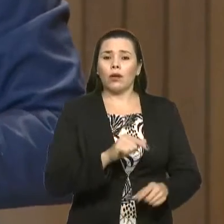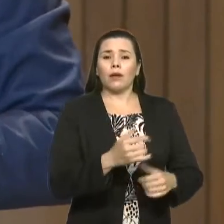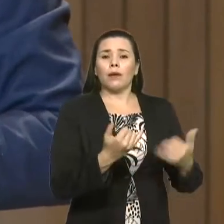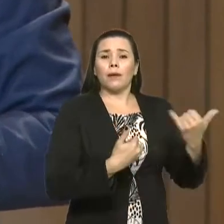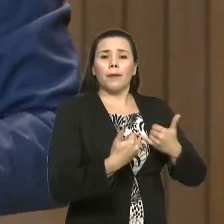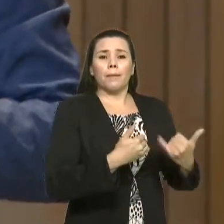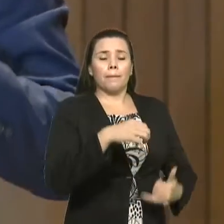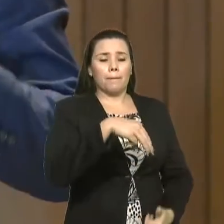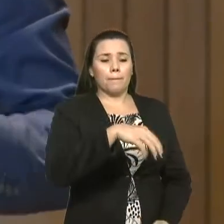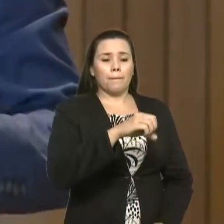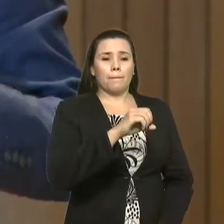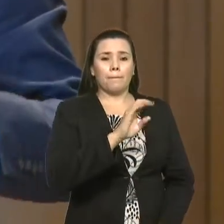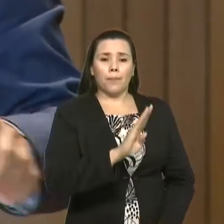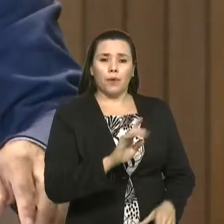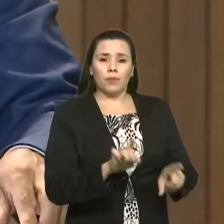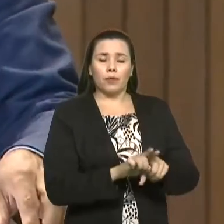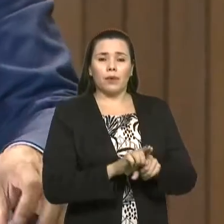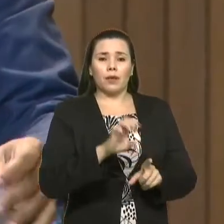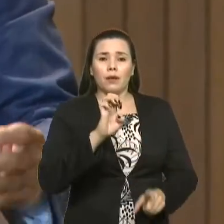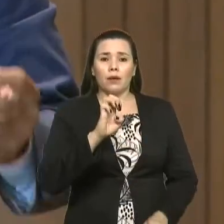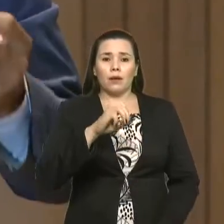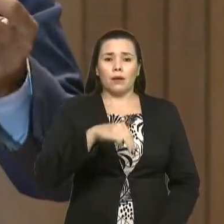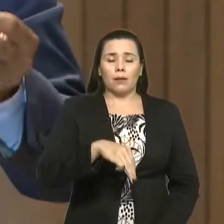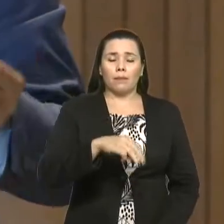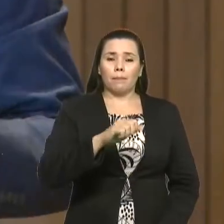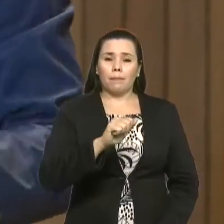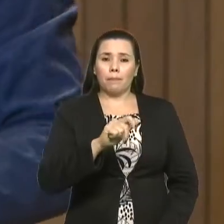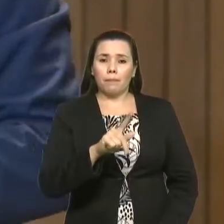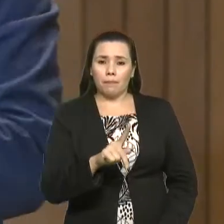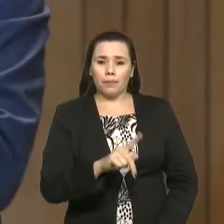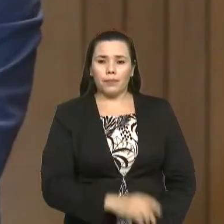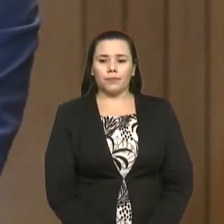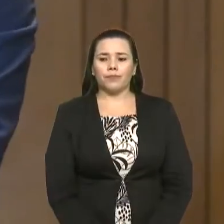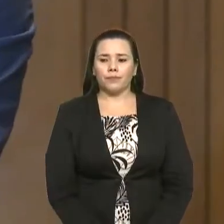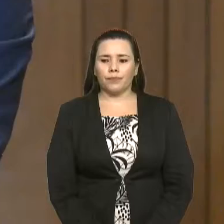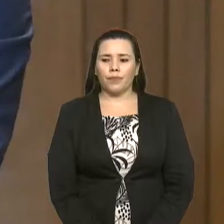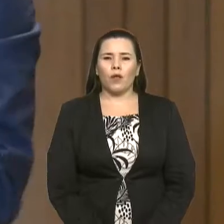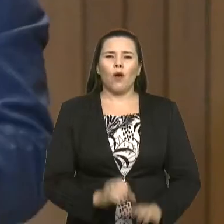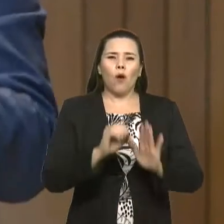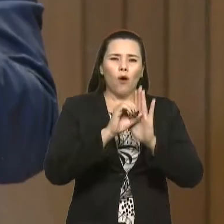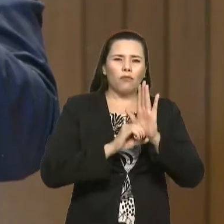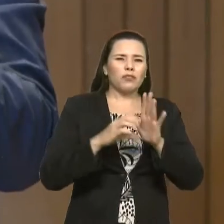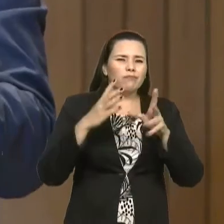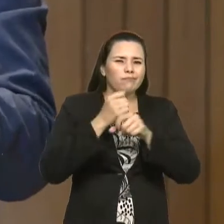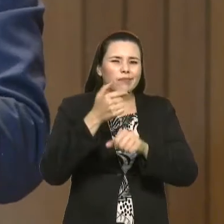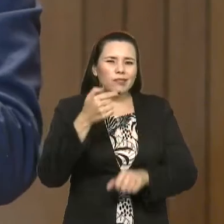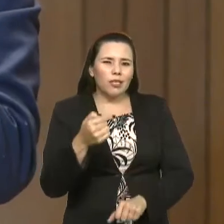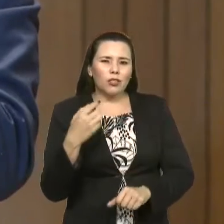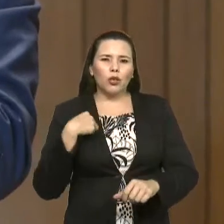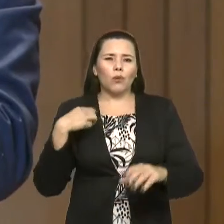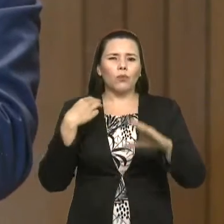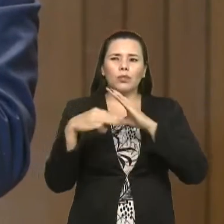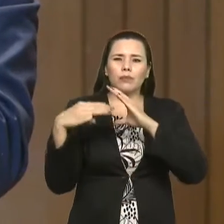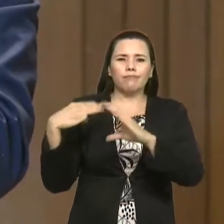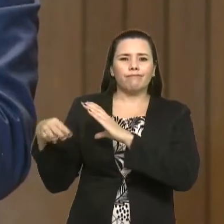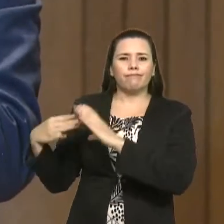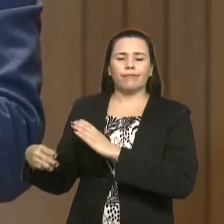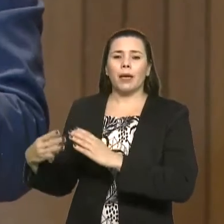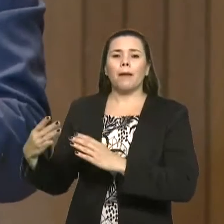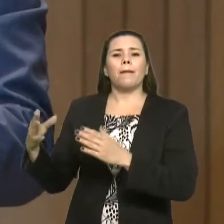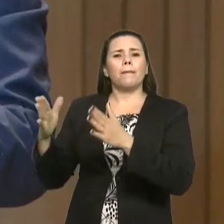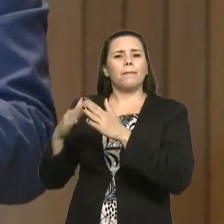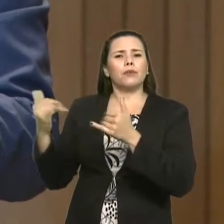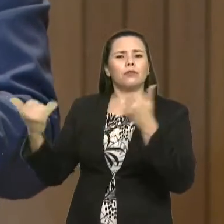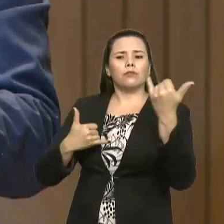EMAP. Foram 7 ofícios solicitando informações e requerimento desta casa sobre a possível fraude na licitação